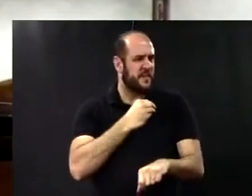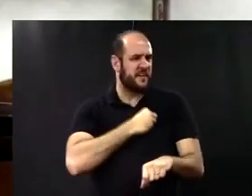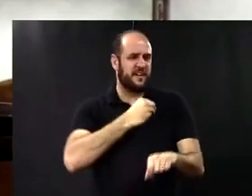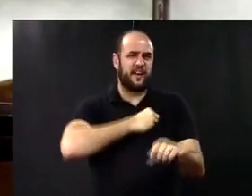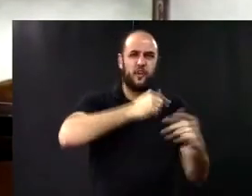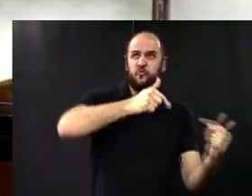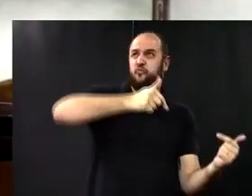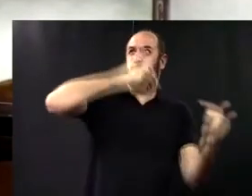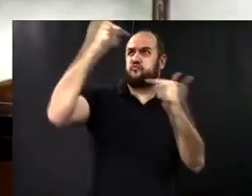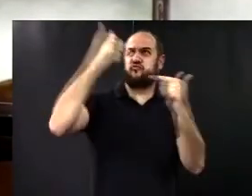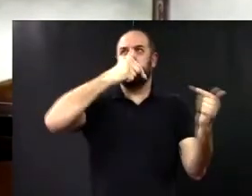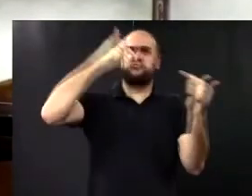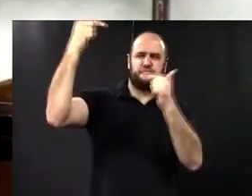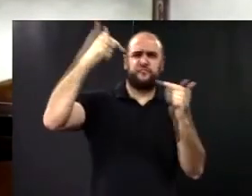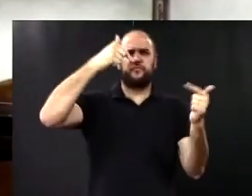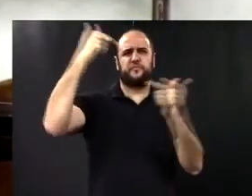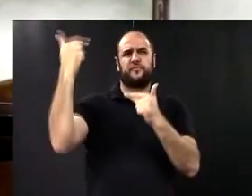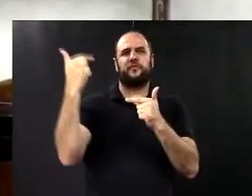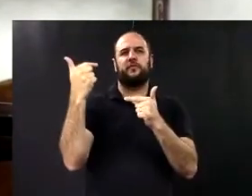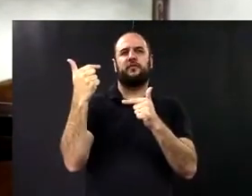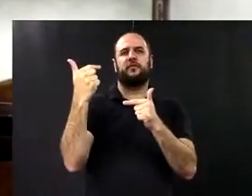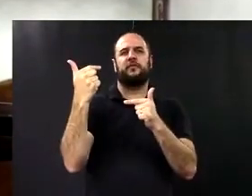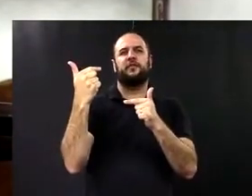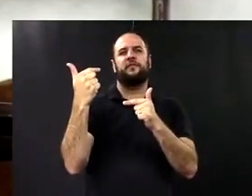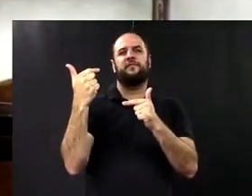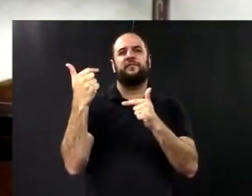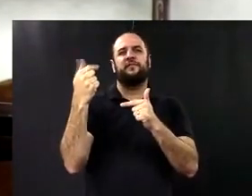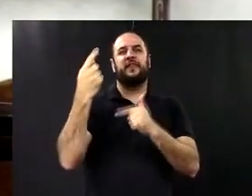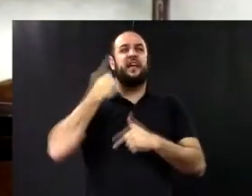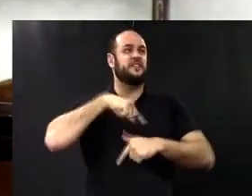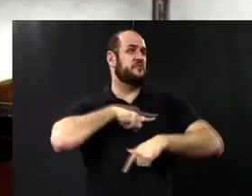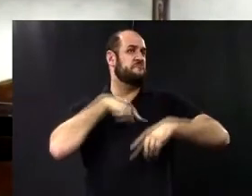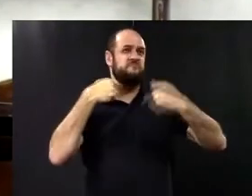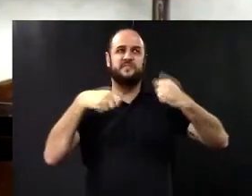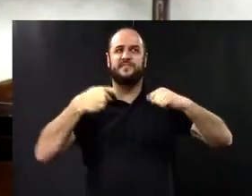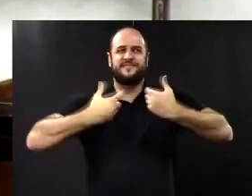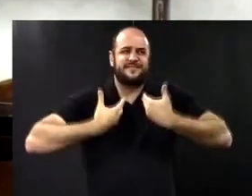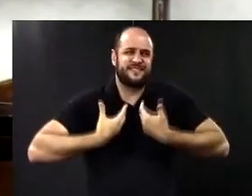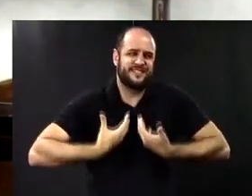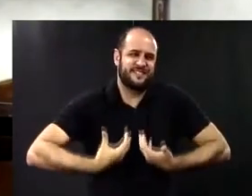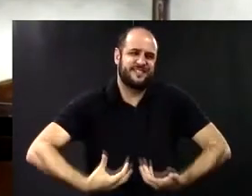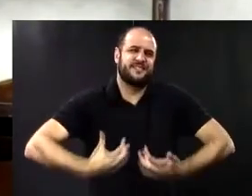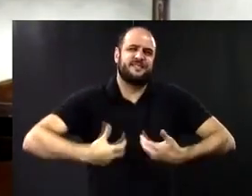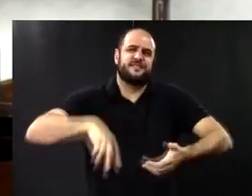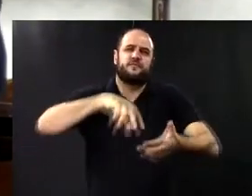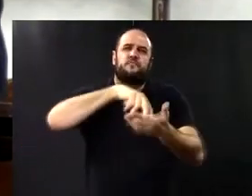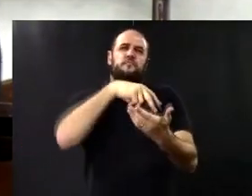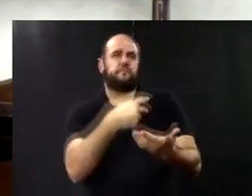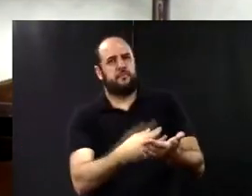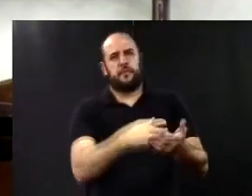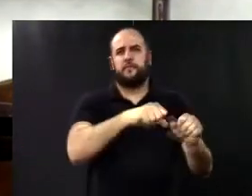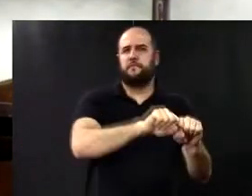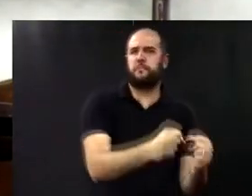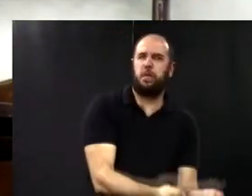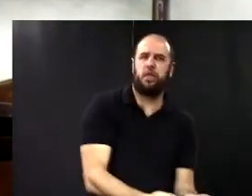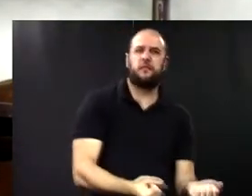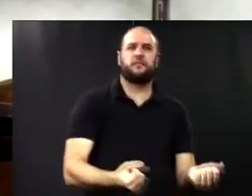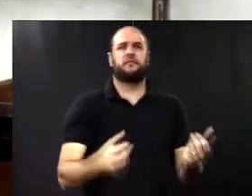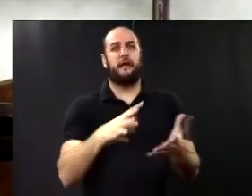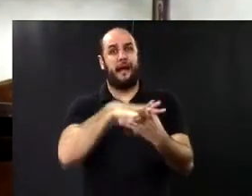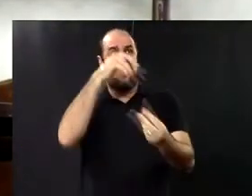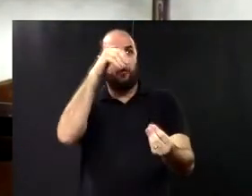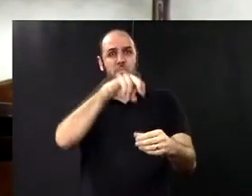si mesmo, para que não vos fatigueis desmaiando em vossas